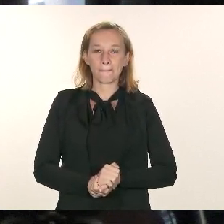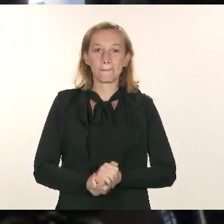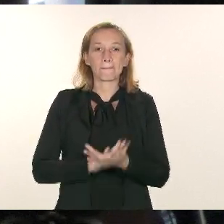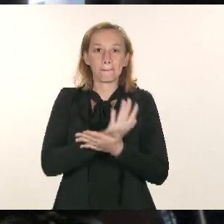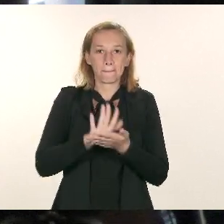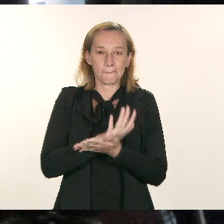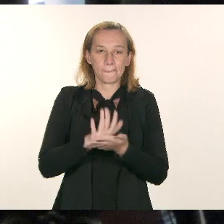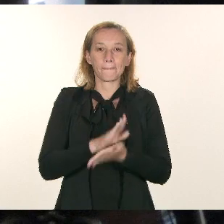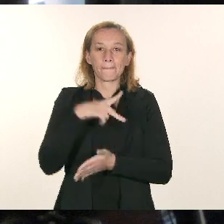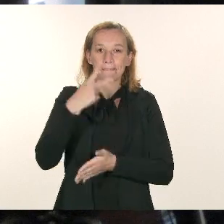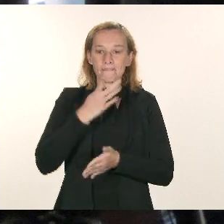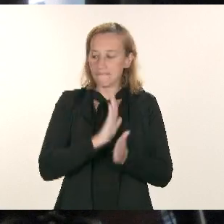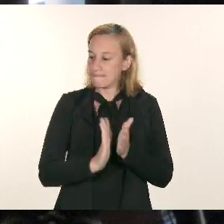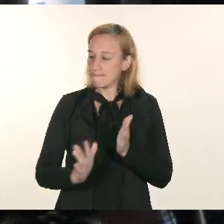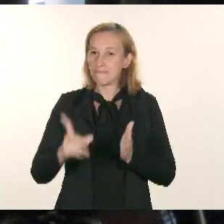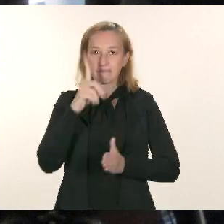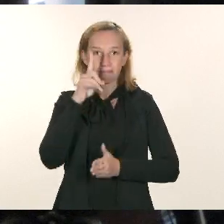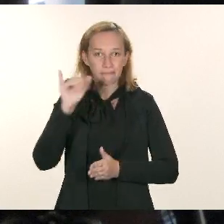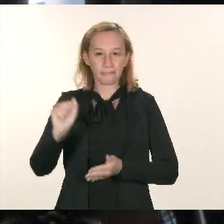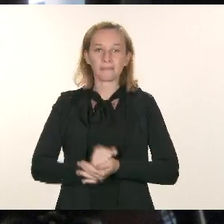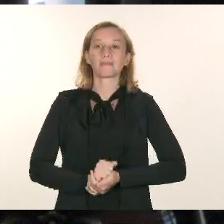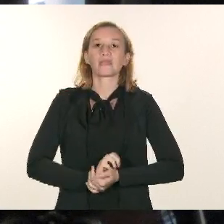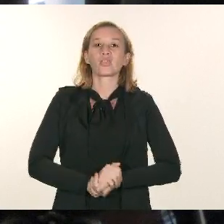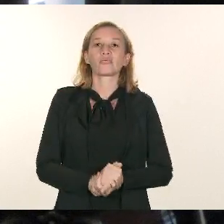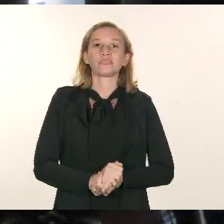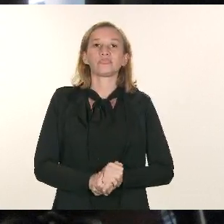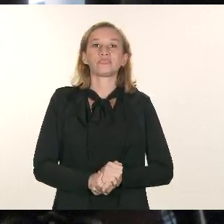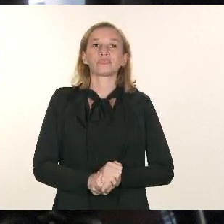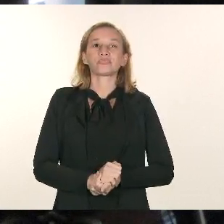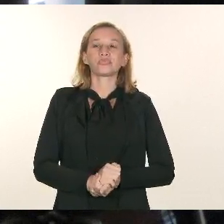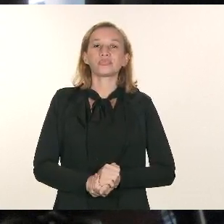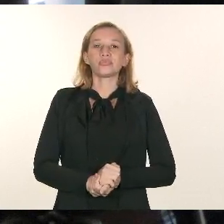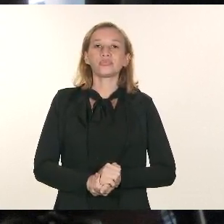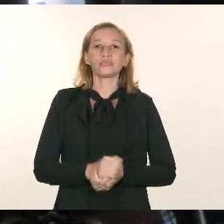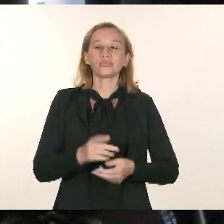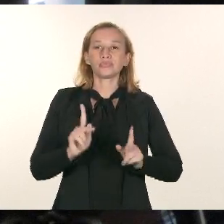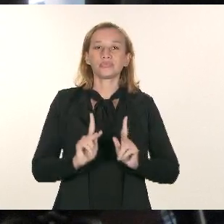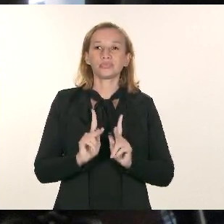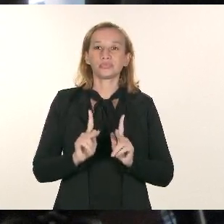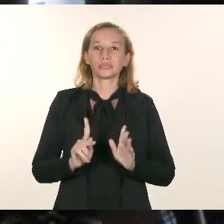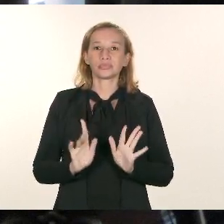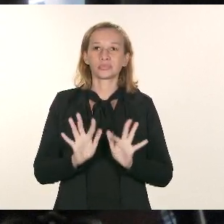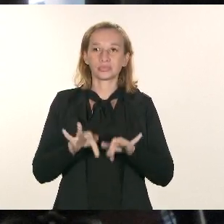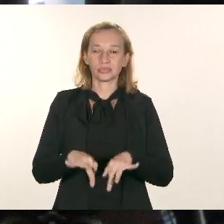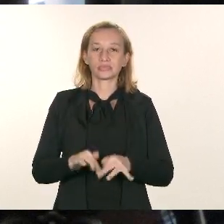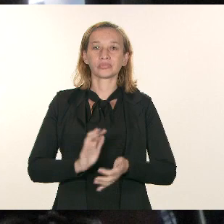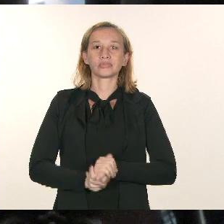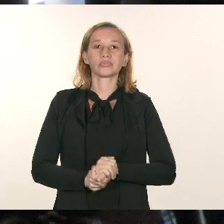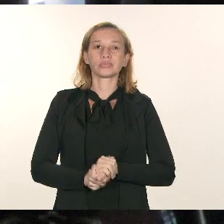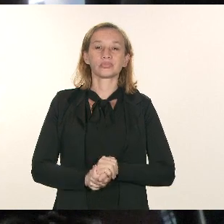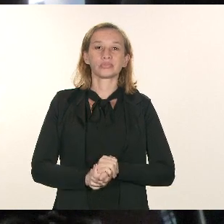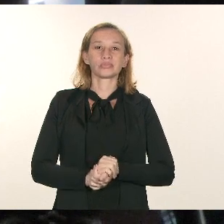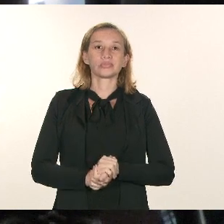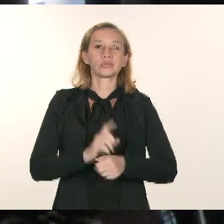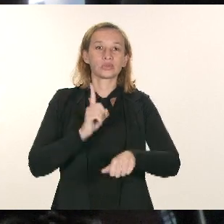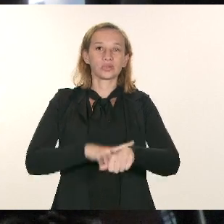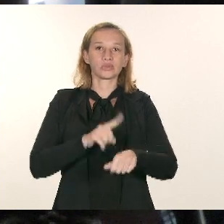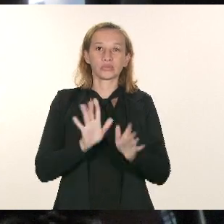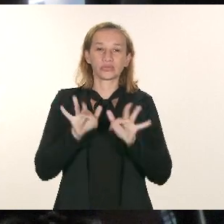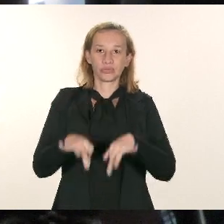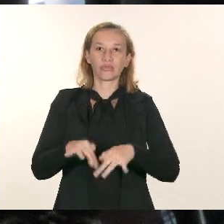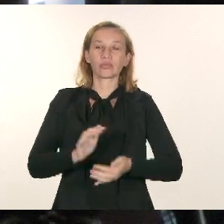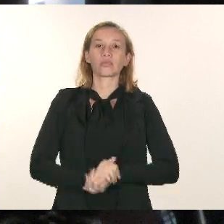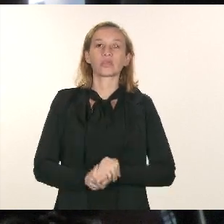Nada mais a tratar na ordem do dia, a presidência dá por encerrada a mesma. Passa-se ao expediente final.